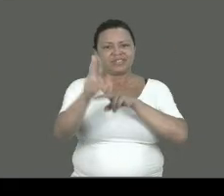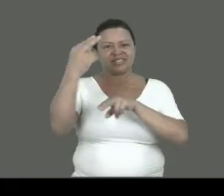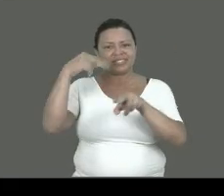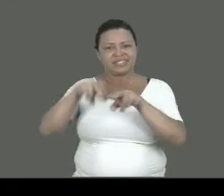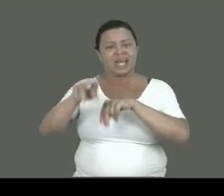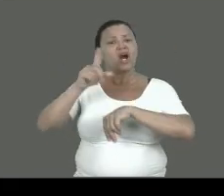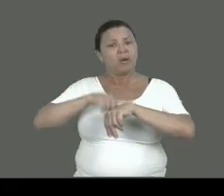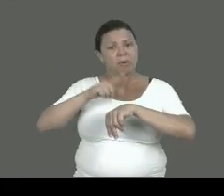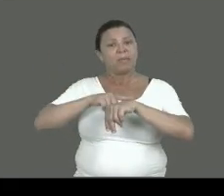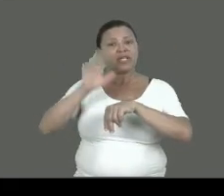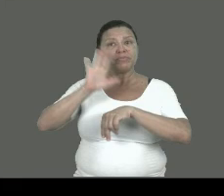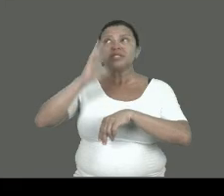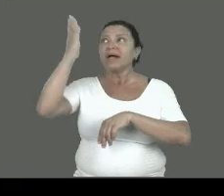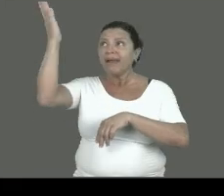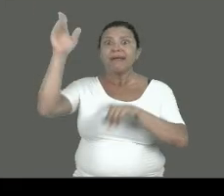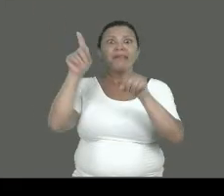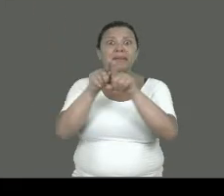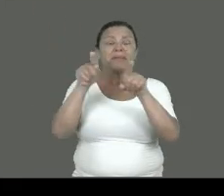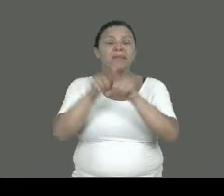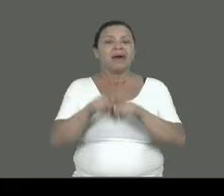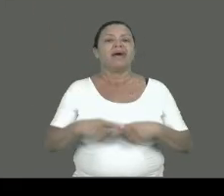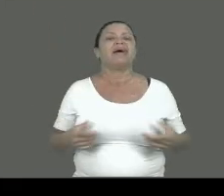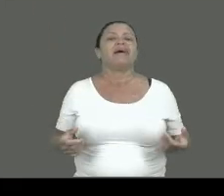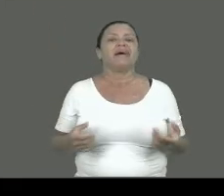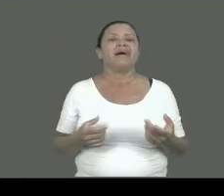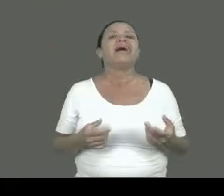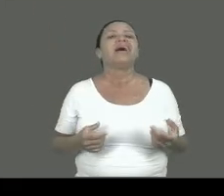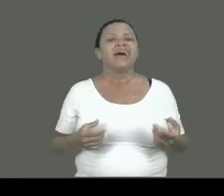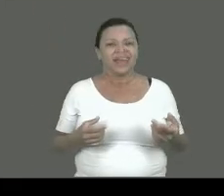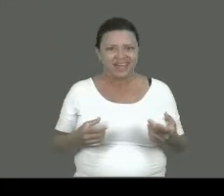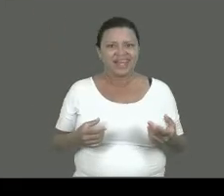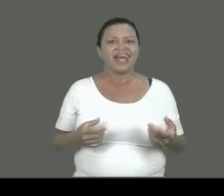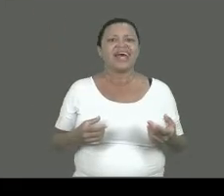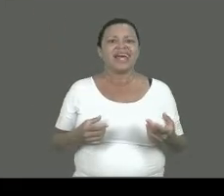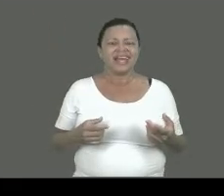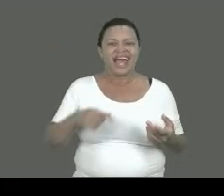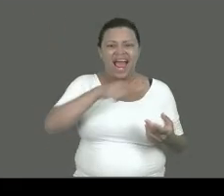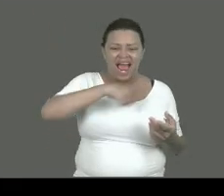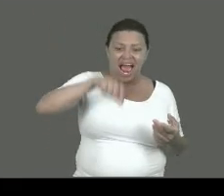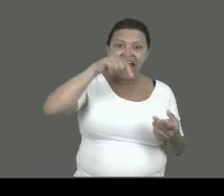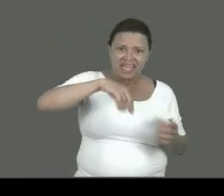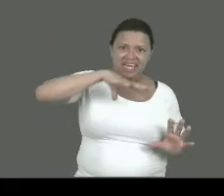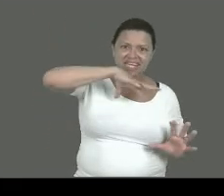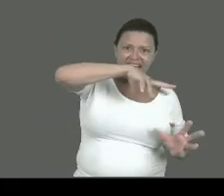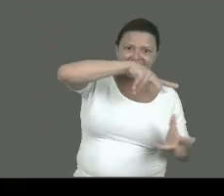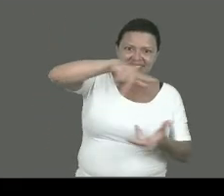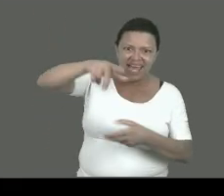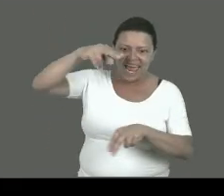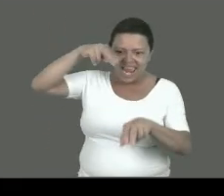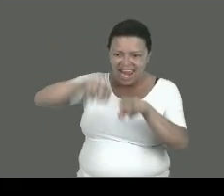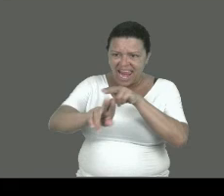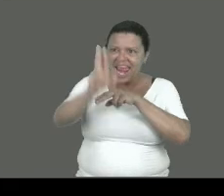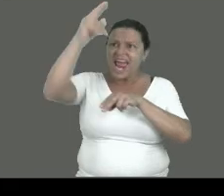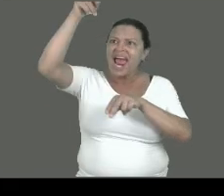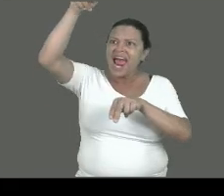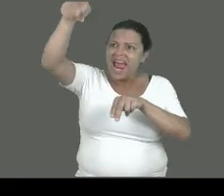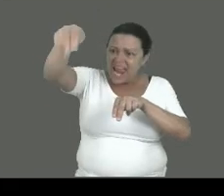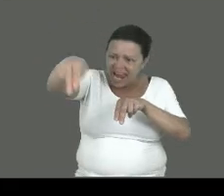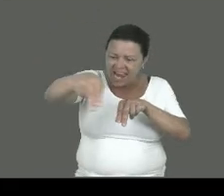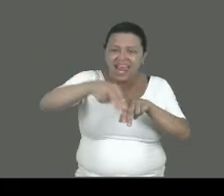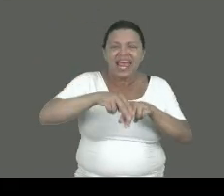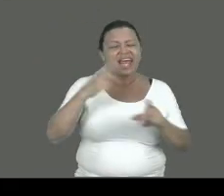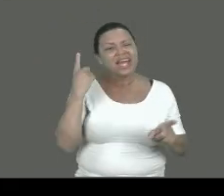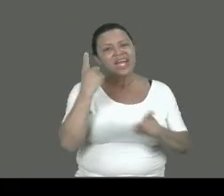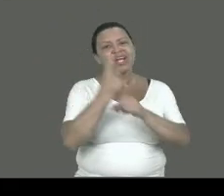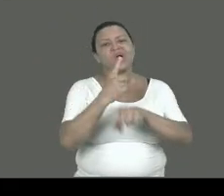de despedida deles. E o renascimento no planeta Terra é um momento de reencontro. Também é